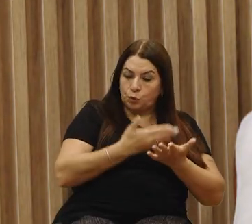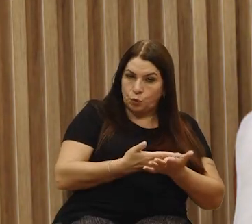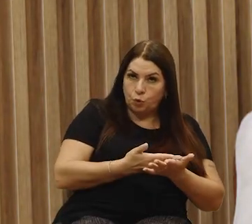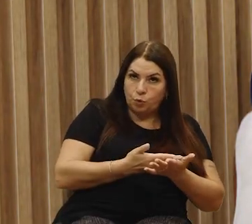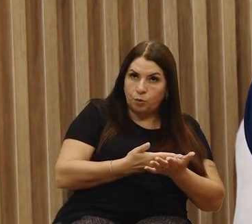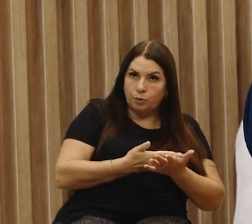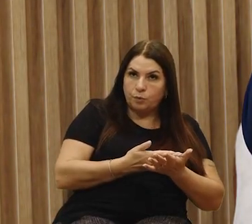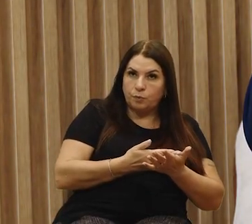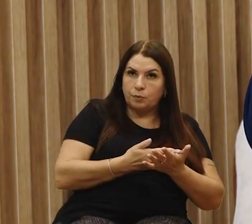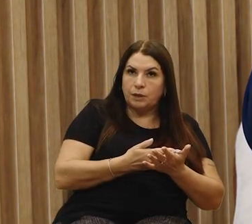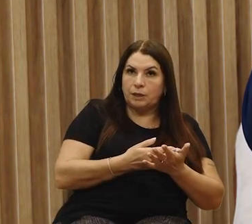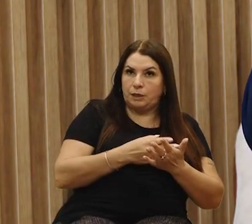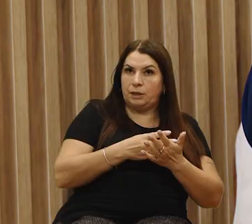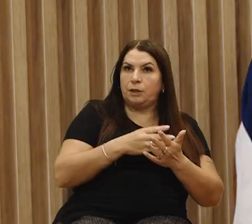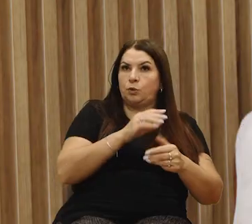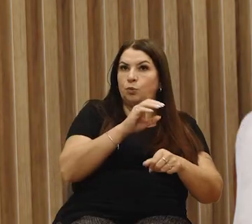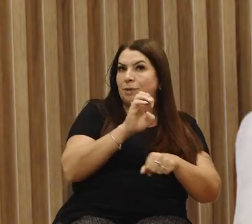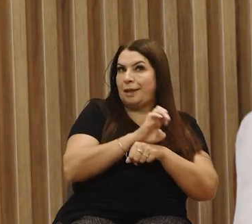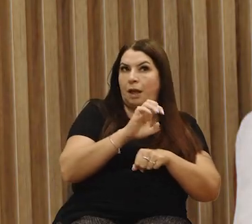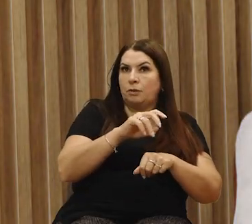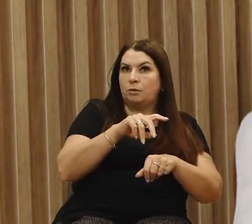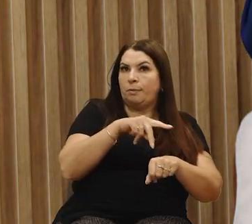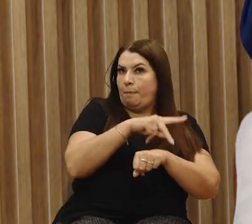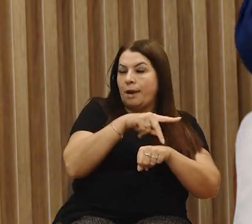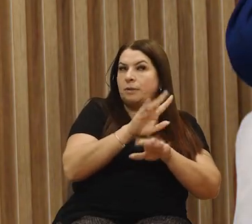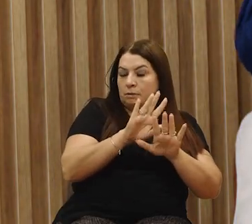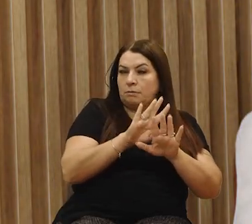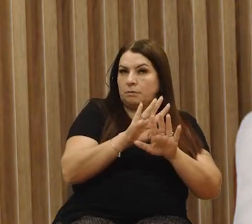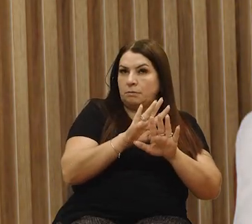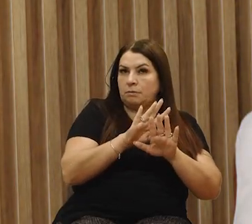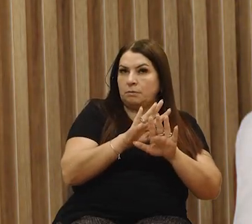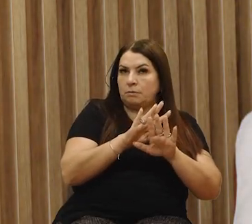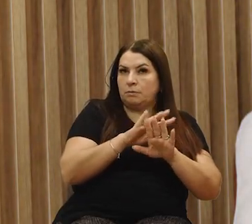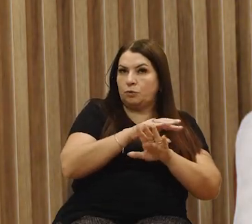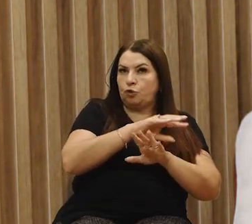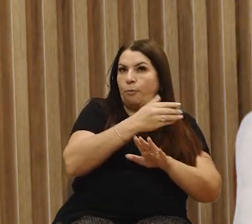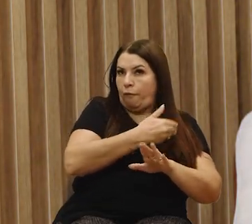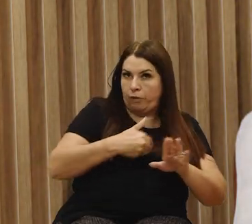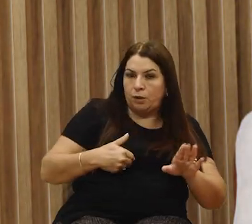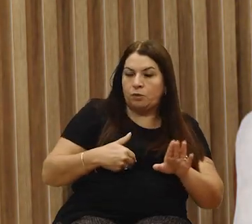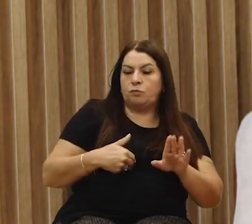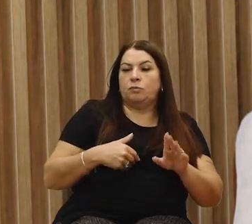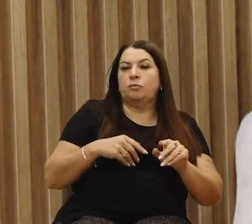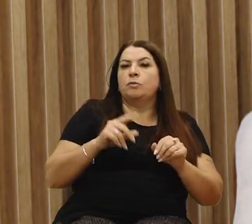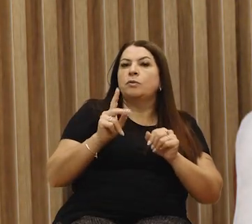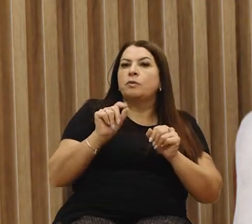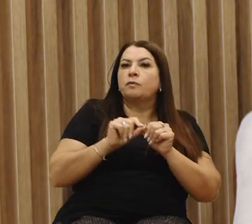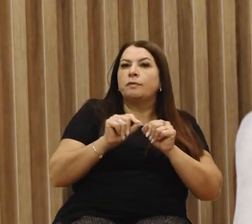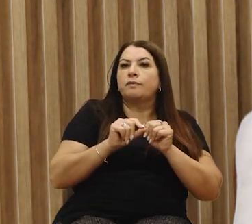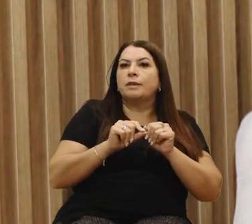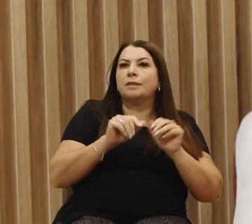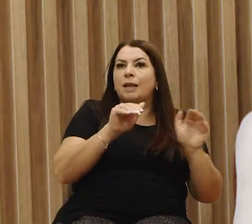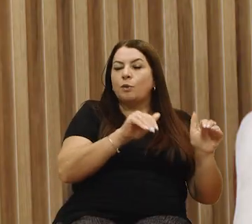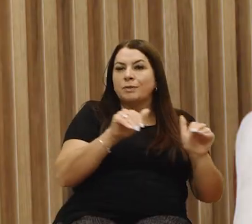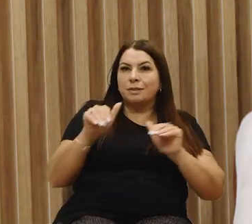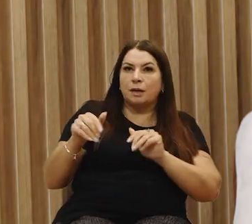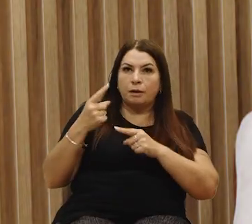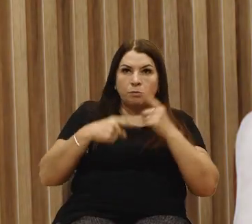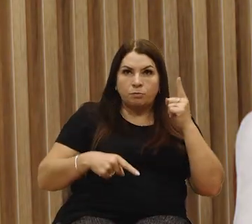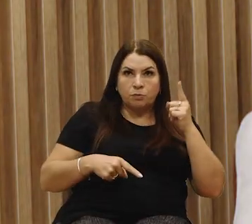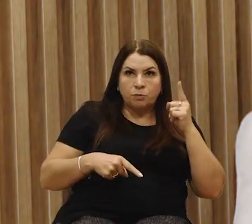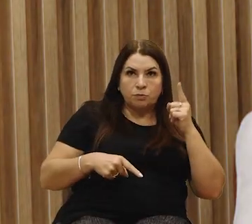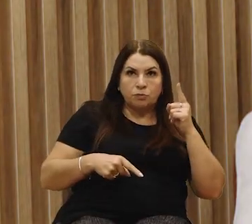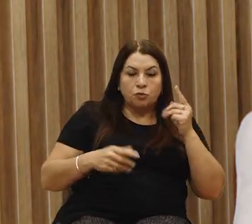escolas e do Estado. Estado que eu digo como governo. O que o governo faz? A Austrália